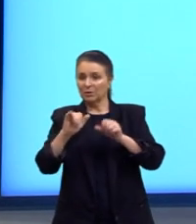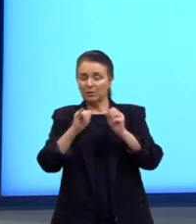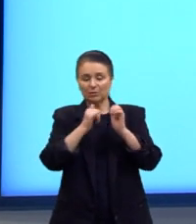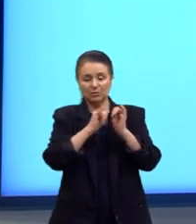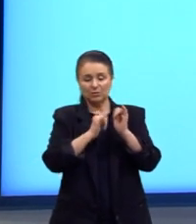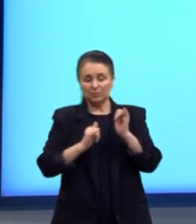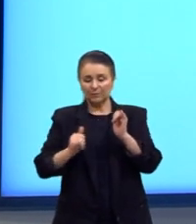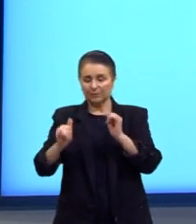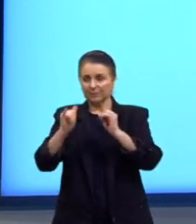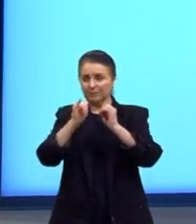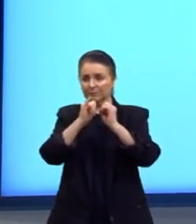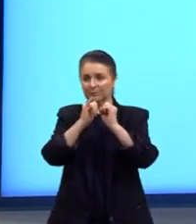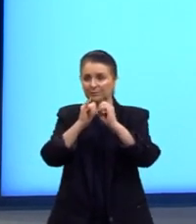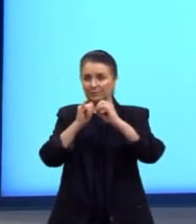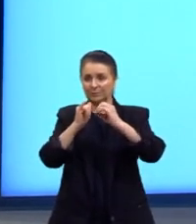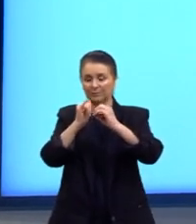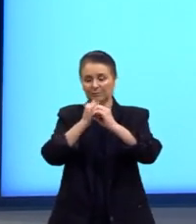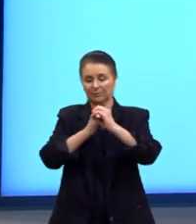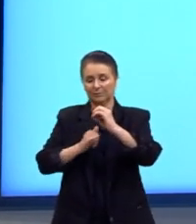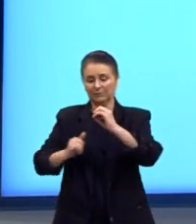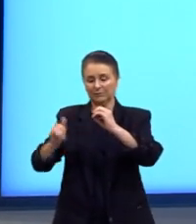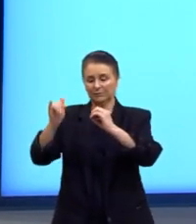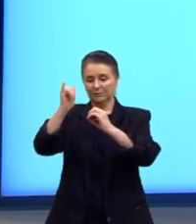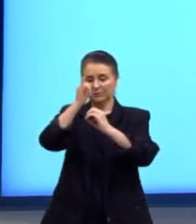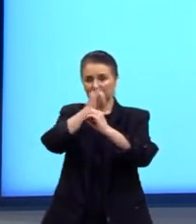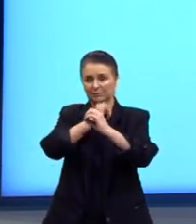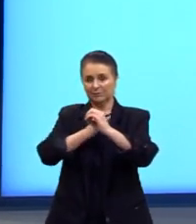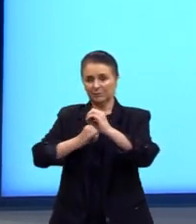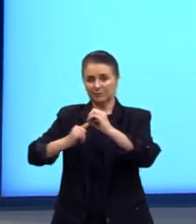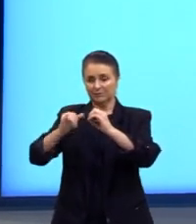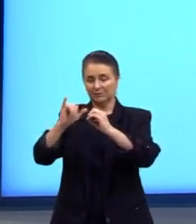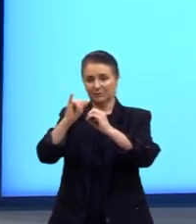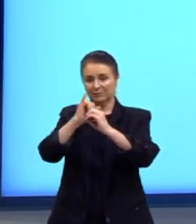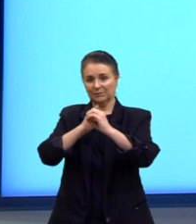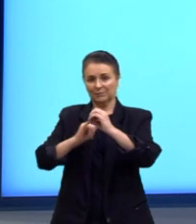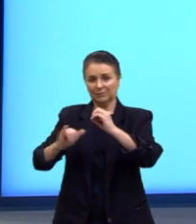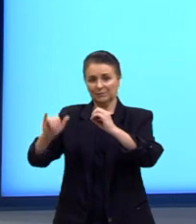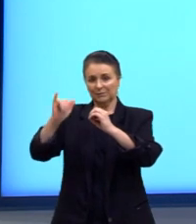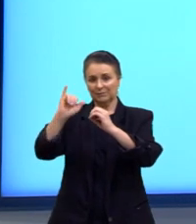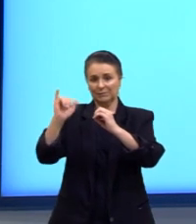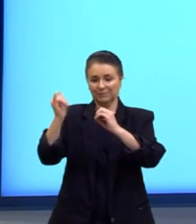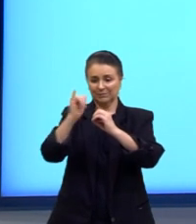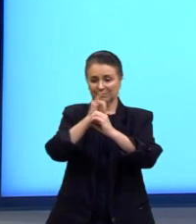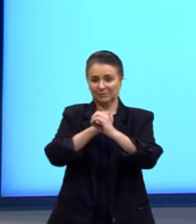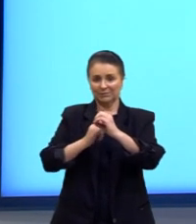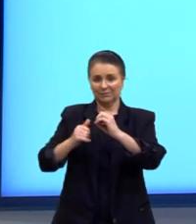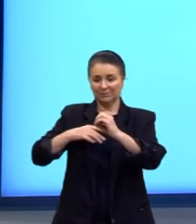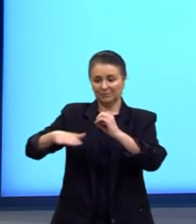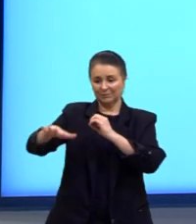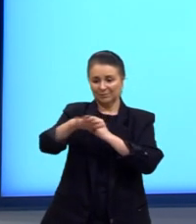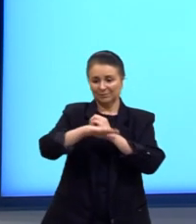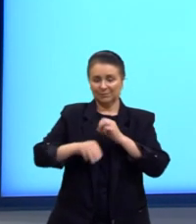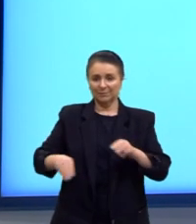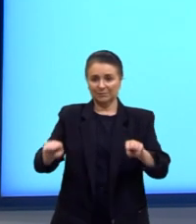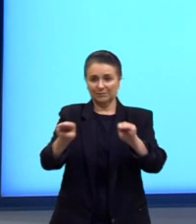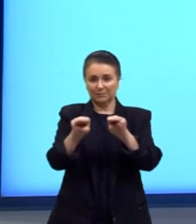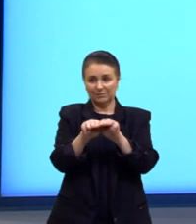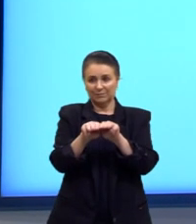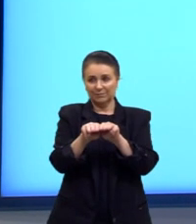umas pilhas aqui passando, e aquilo se imantava, né? Então veja, realmente a gente tem o campo magnético aqui.